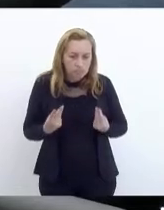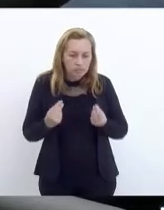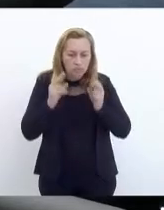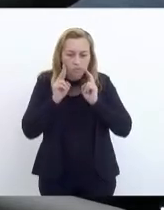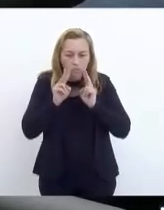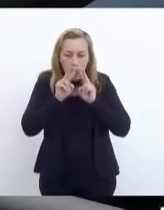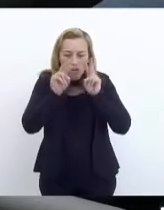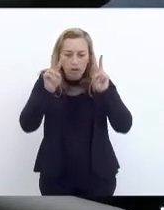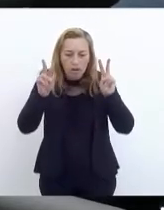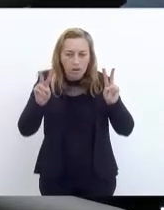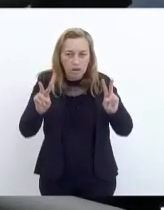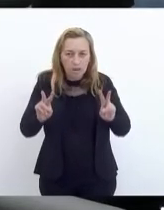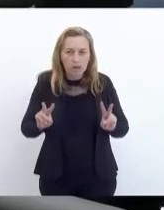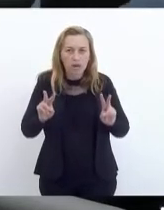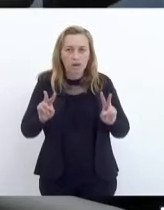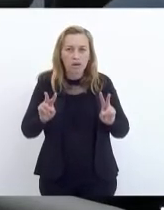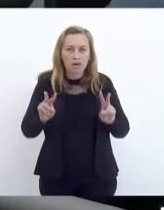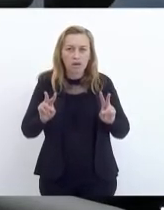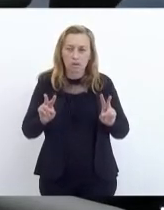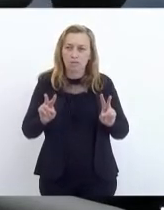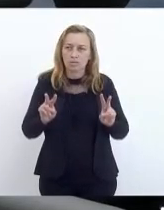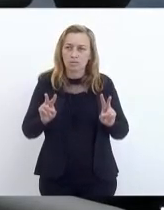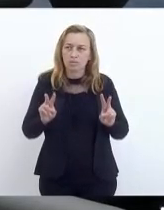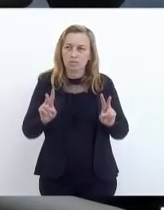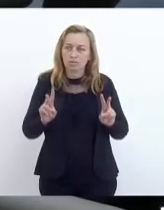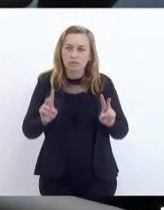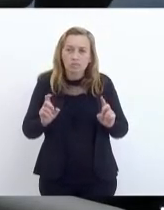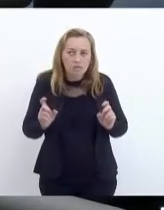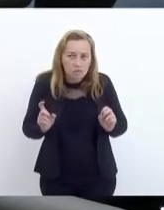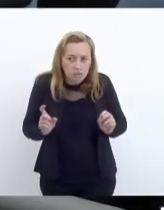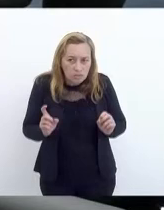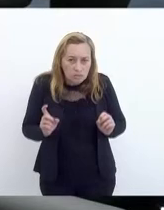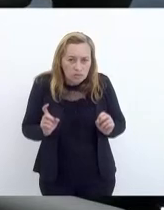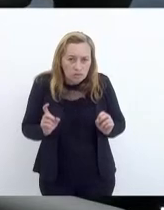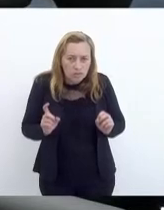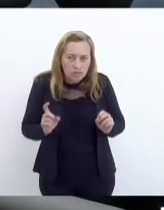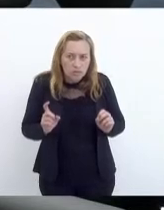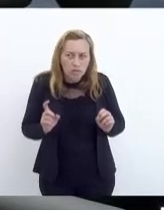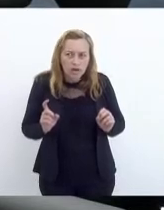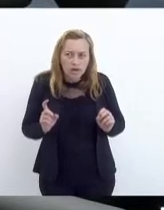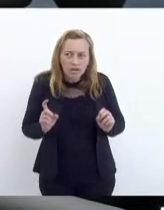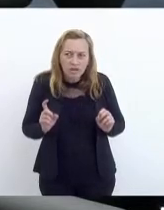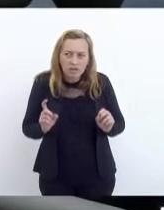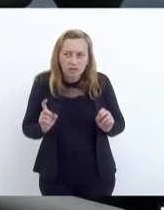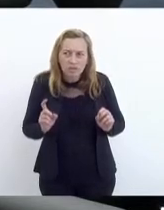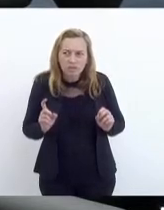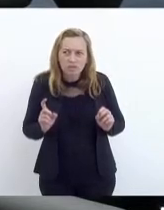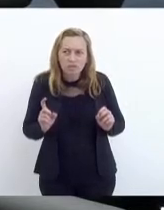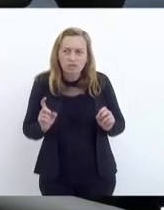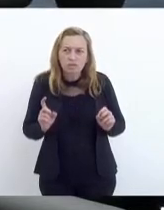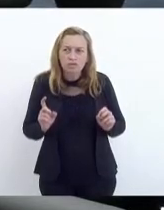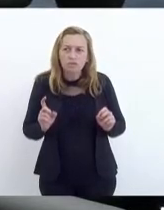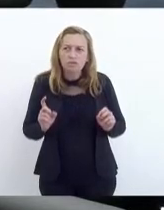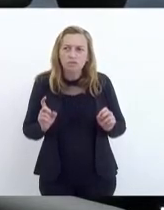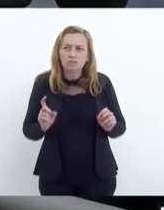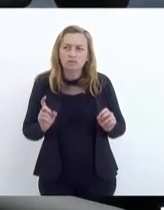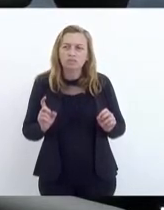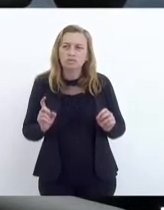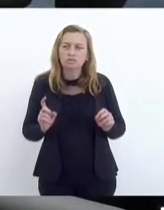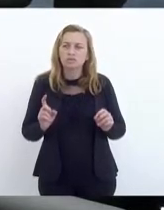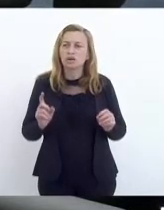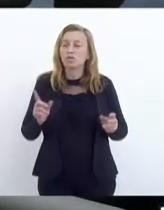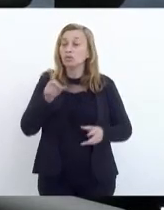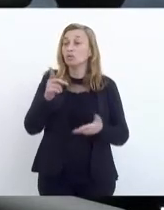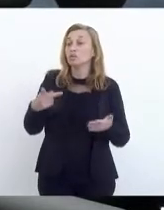olhar voltado para o que está acontecendo nos dias atuais em relação ao mundo do trabalho.